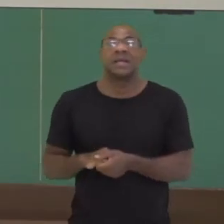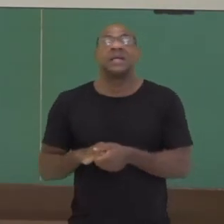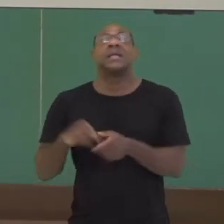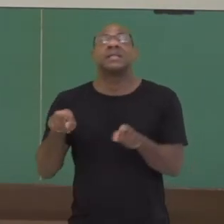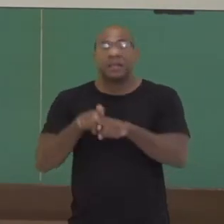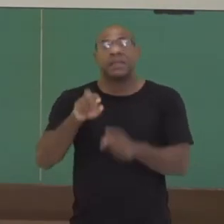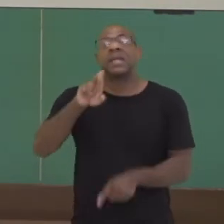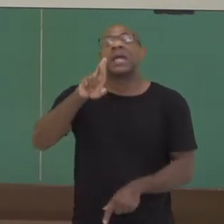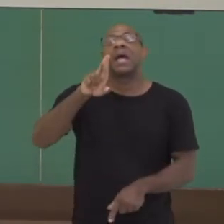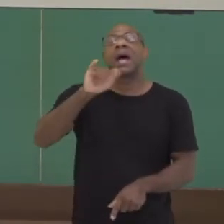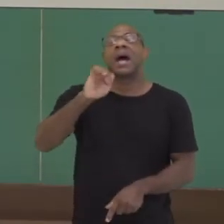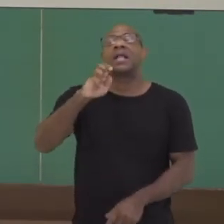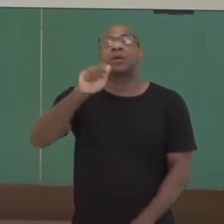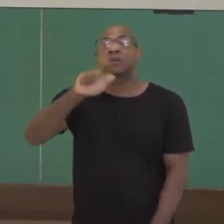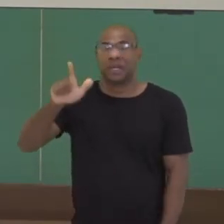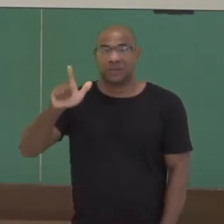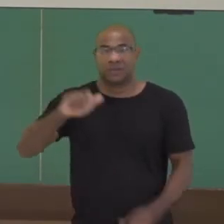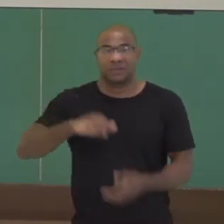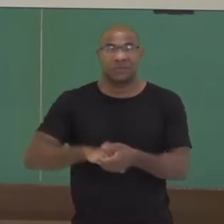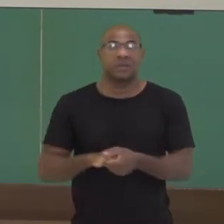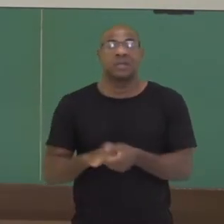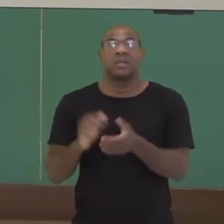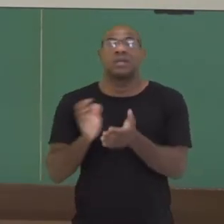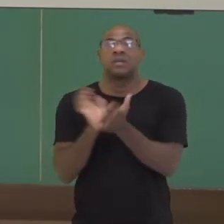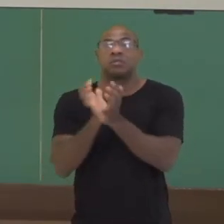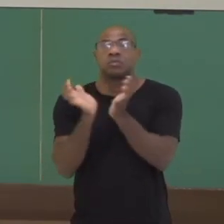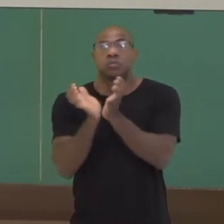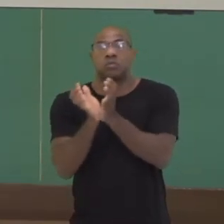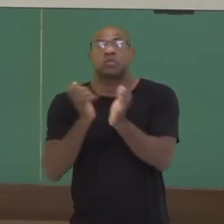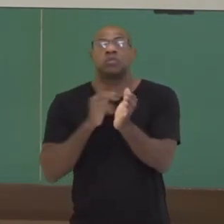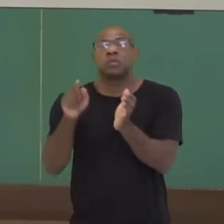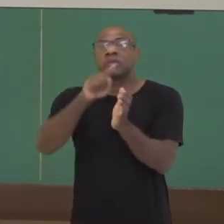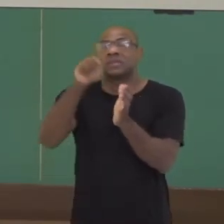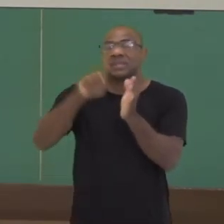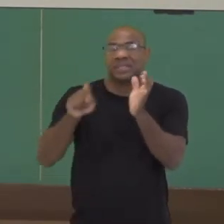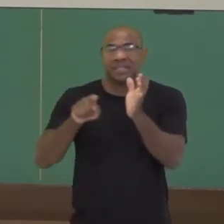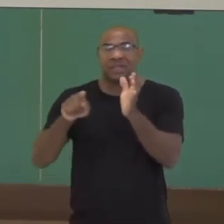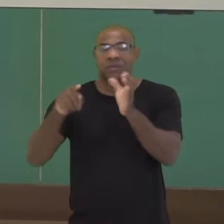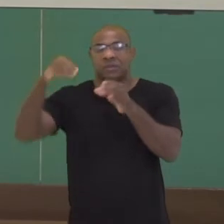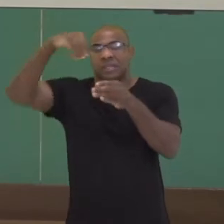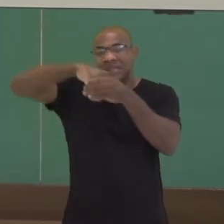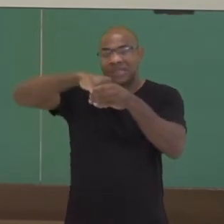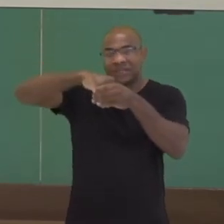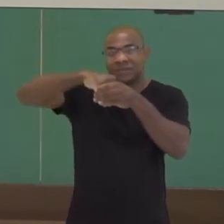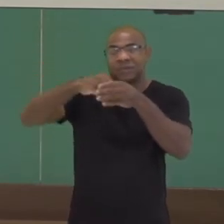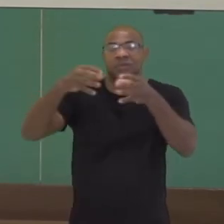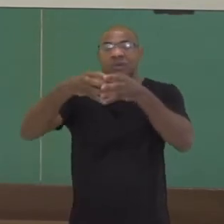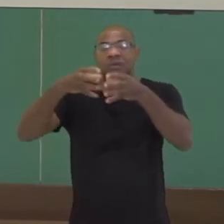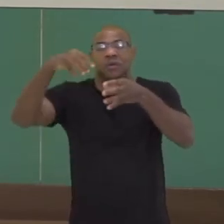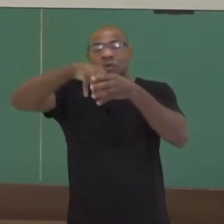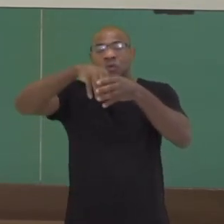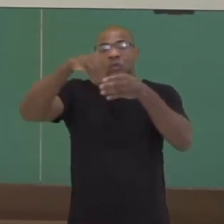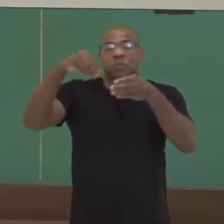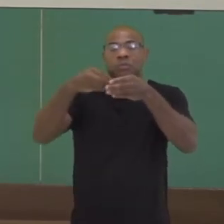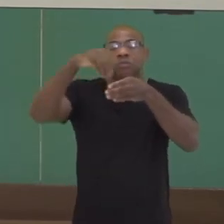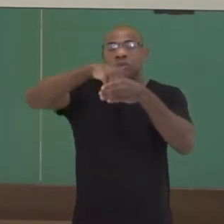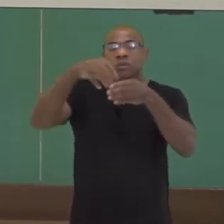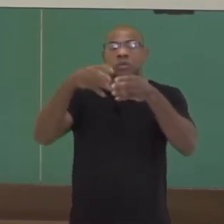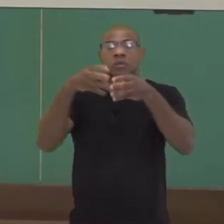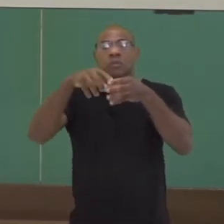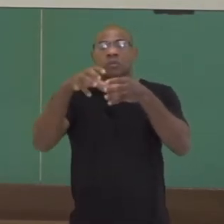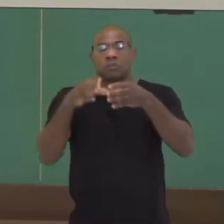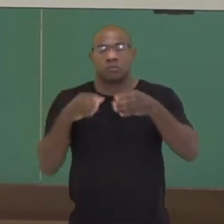número inteiro está contido, todo o conjunto do número inteiro, dos números